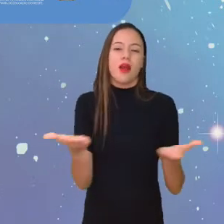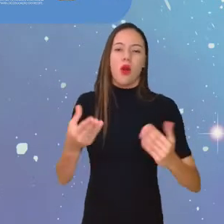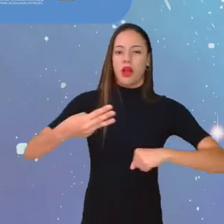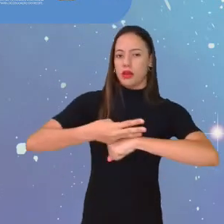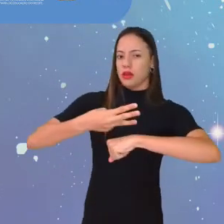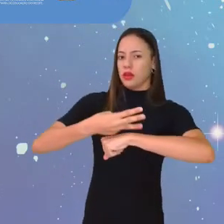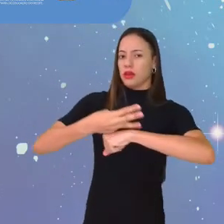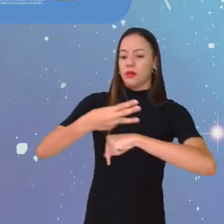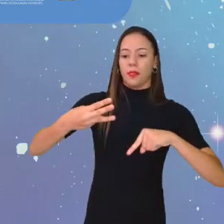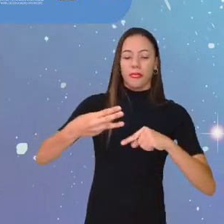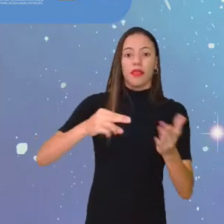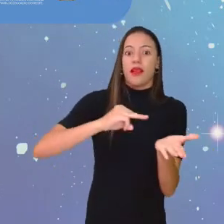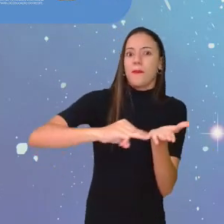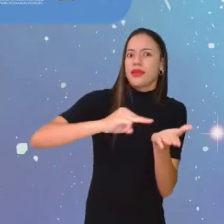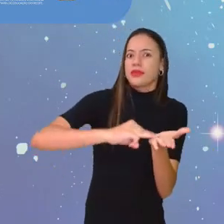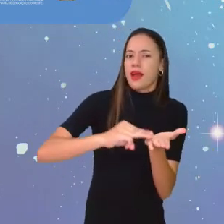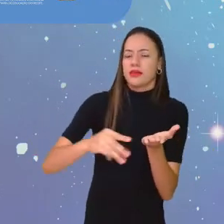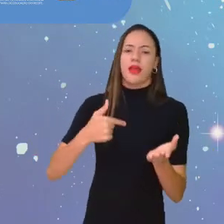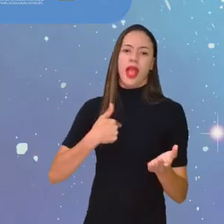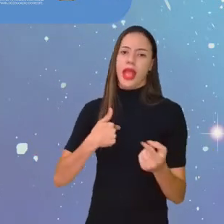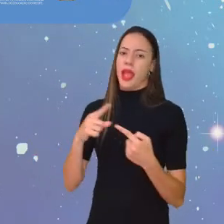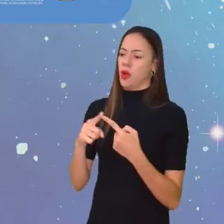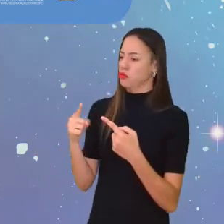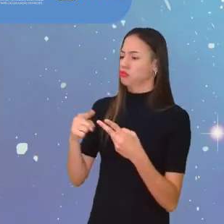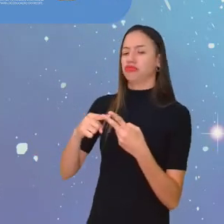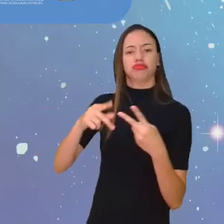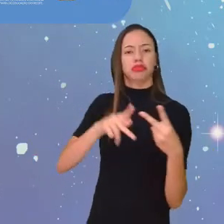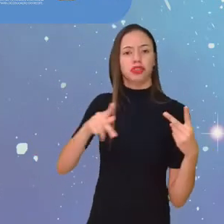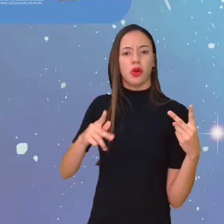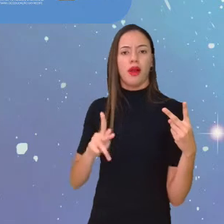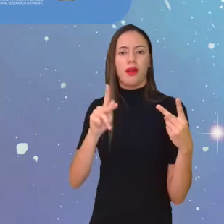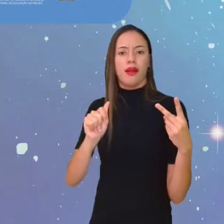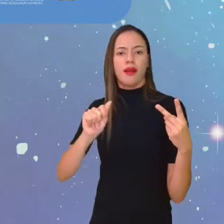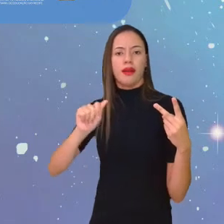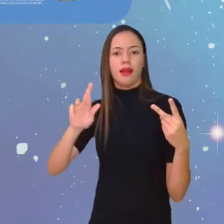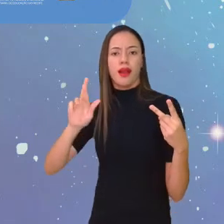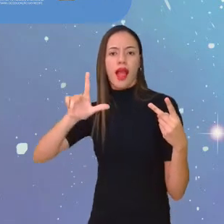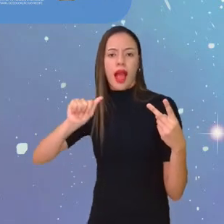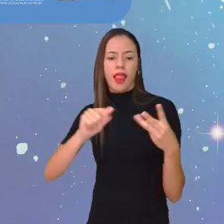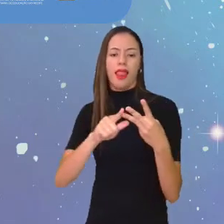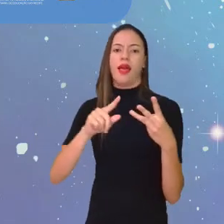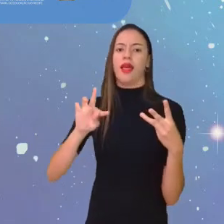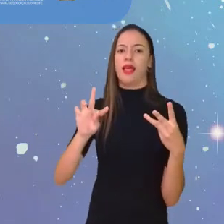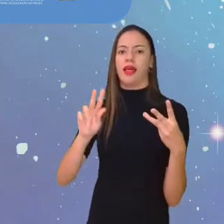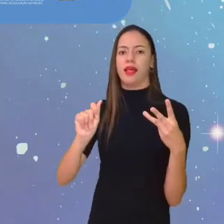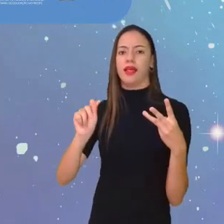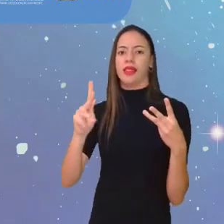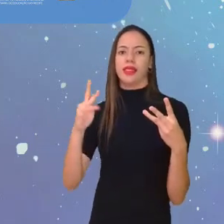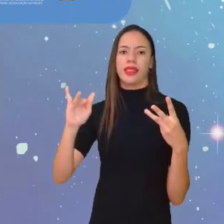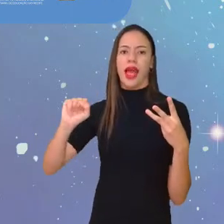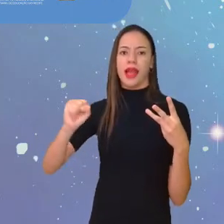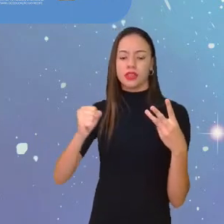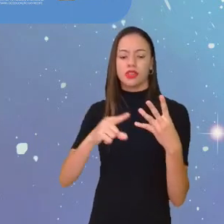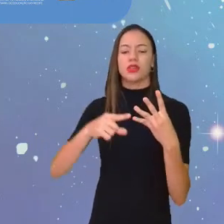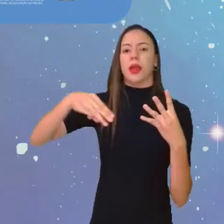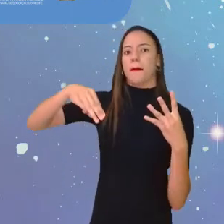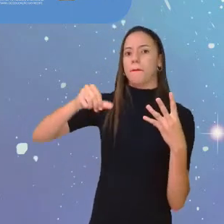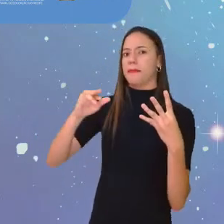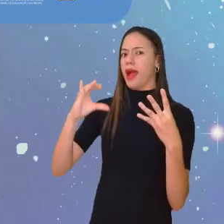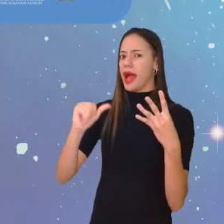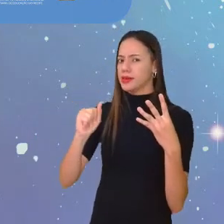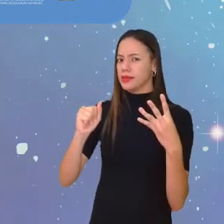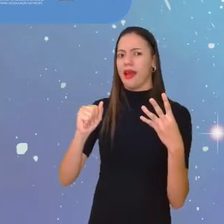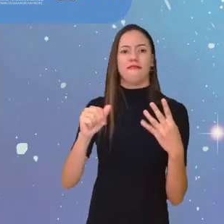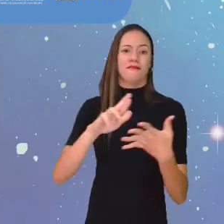mensagens eu, a professora Carla, né, a professora Márcia, Thaís. A troca de links, né? Exatamente. Várias conversas.